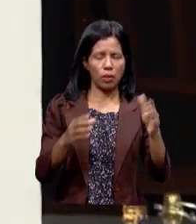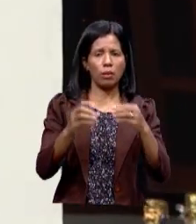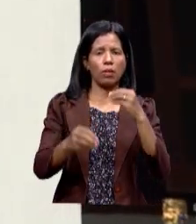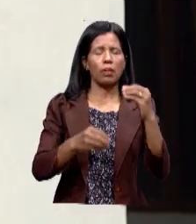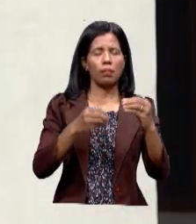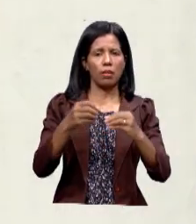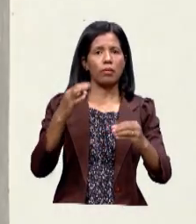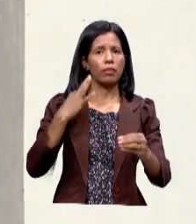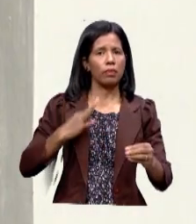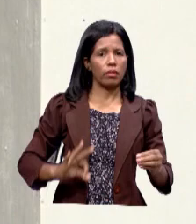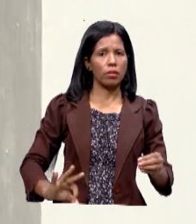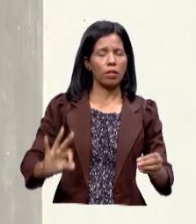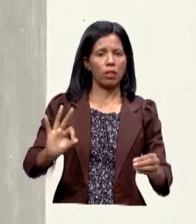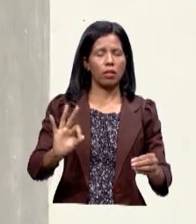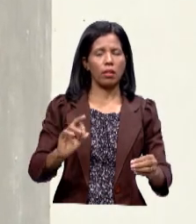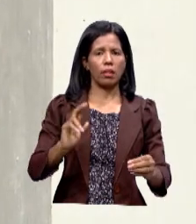humana.